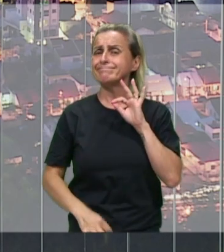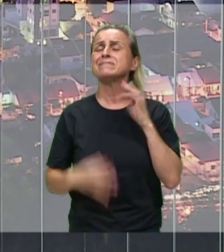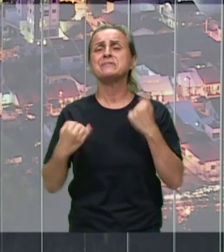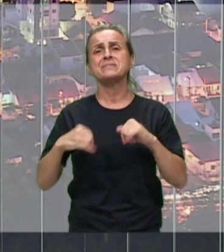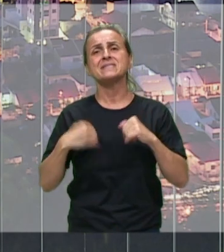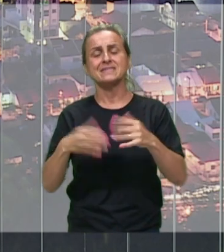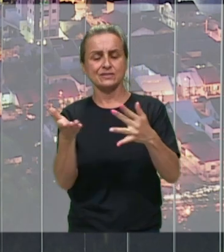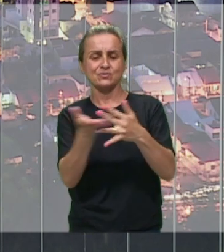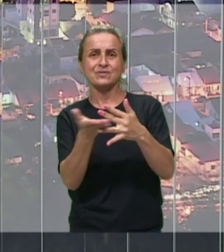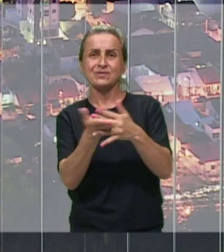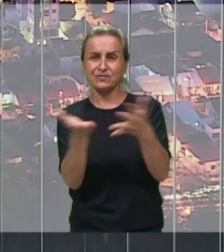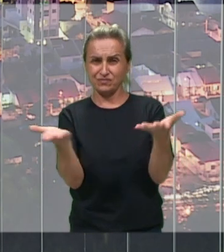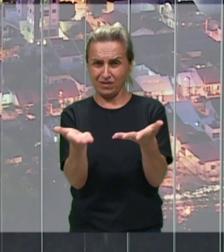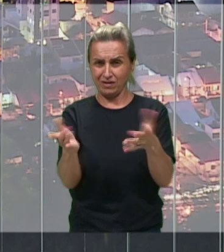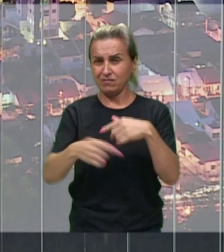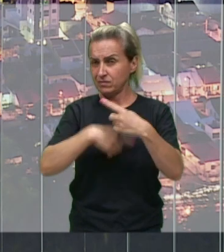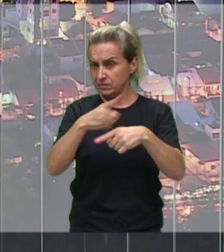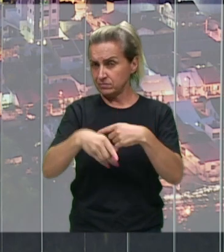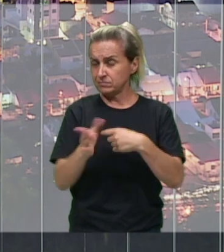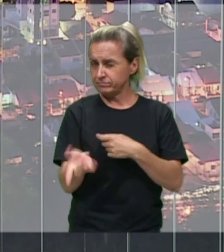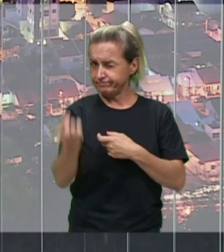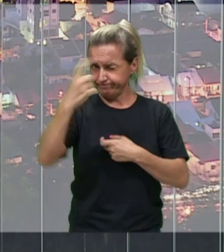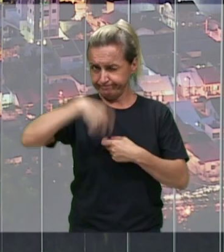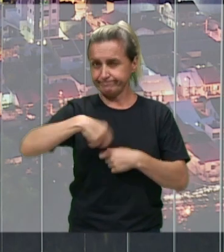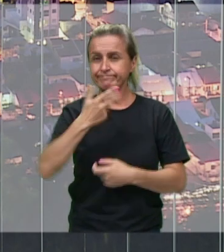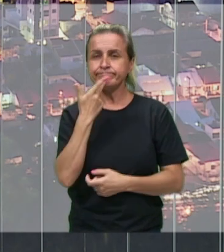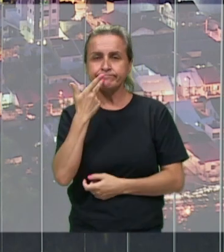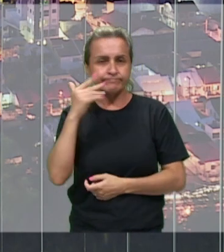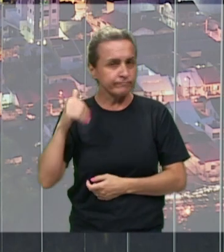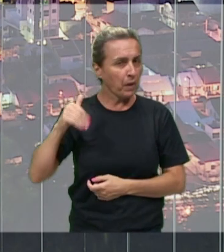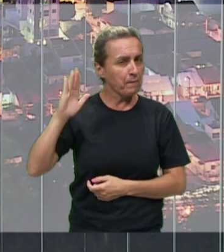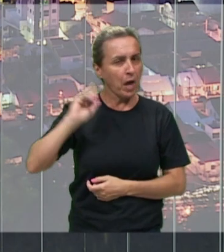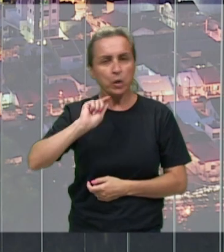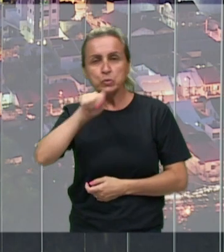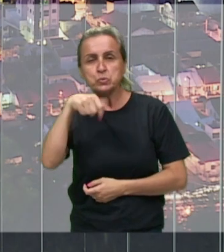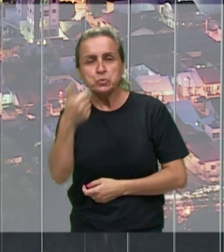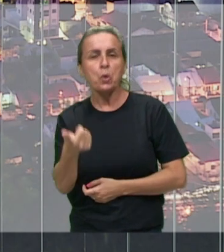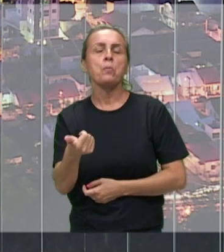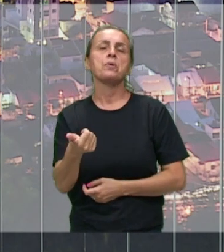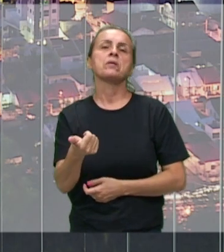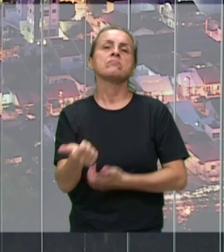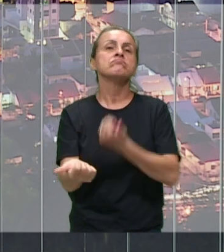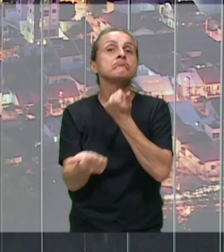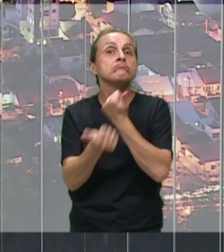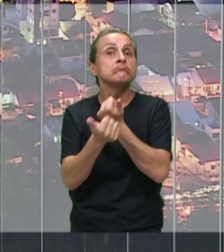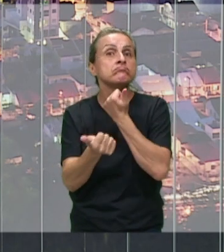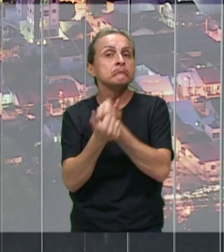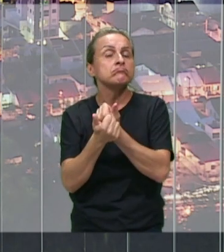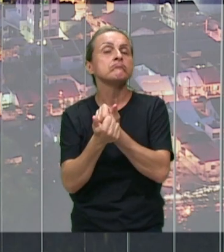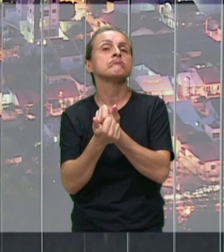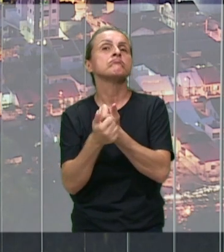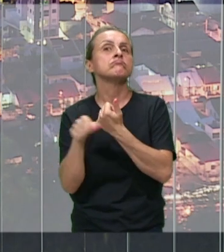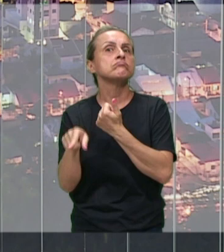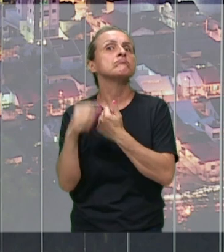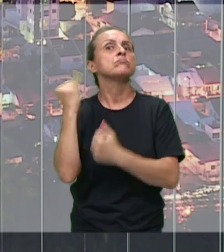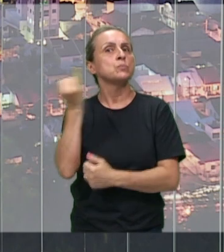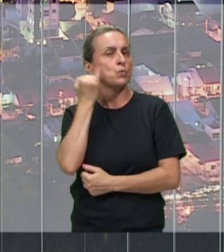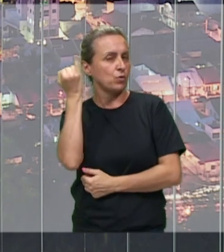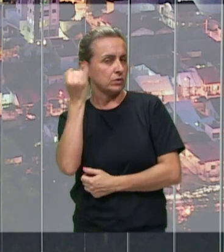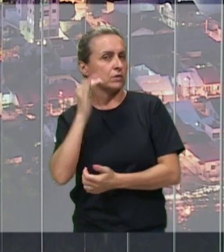pequeno intervalo, mas na volta a gente fala mais de toda essa aproximação que é necessária para que quem